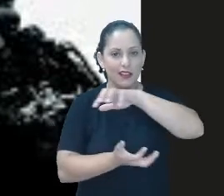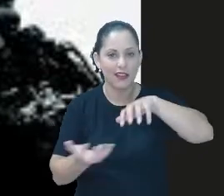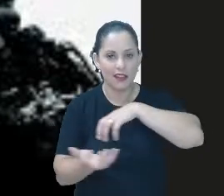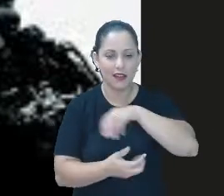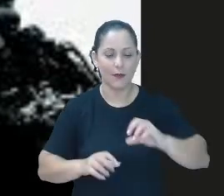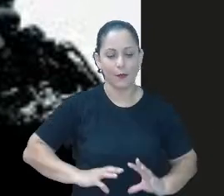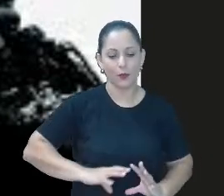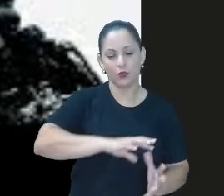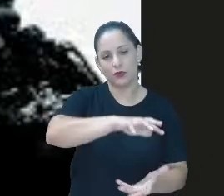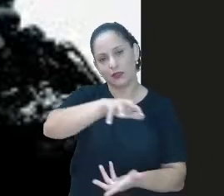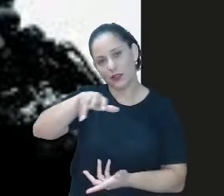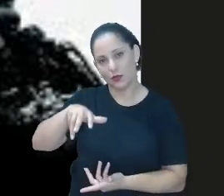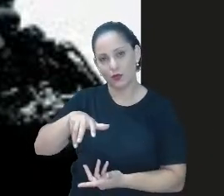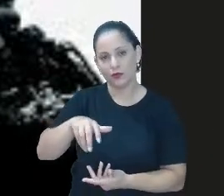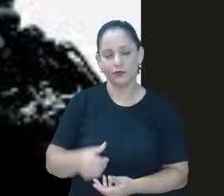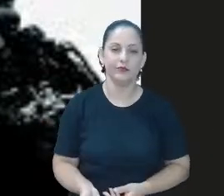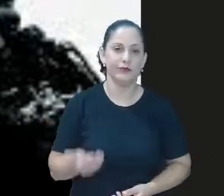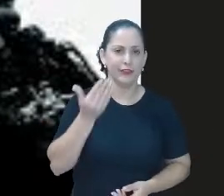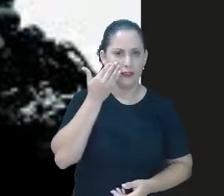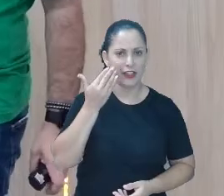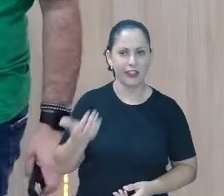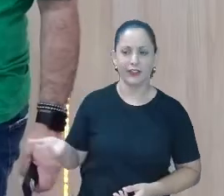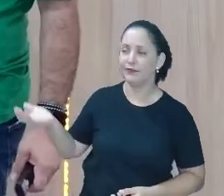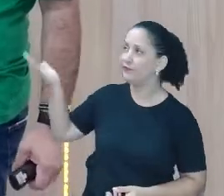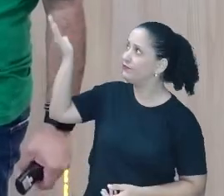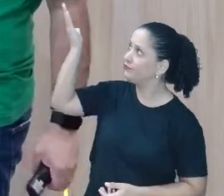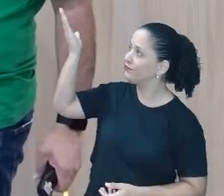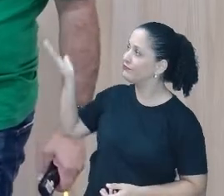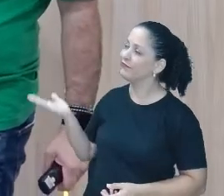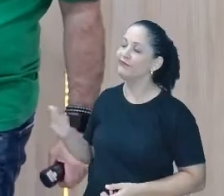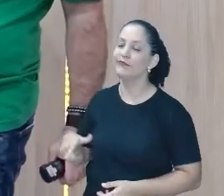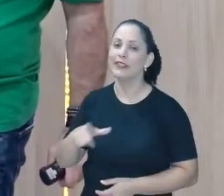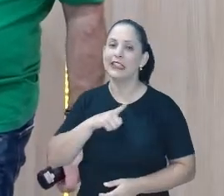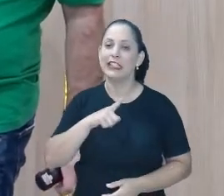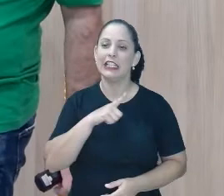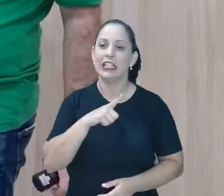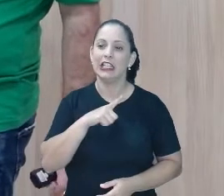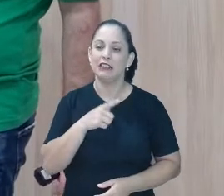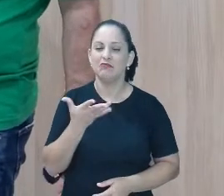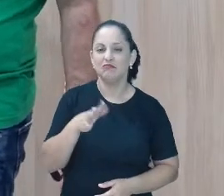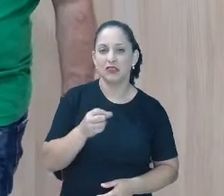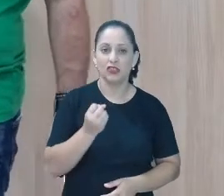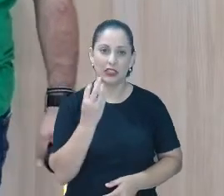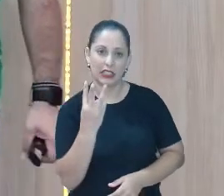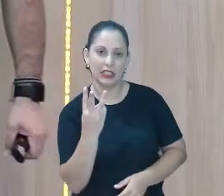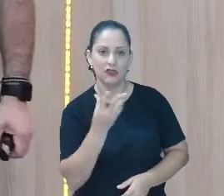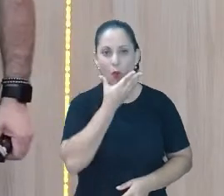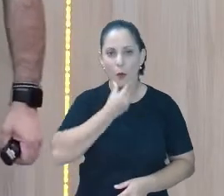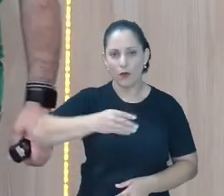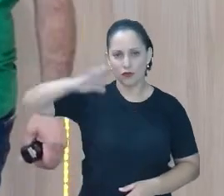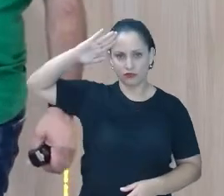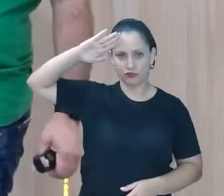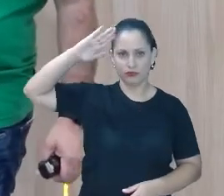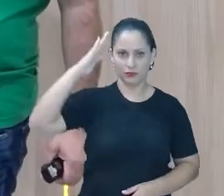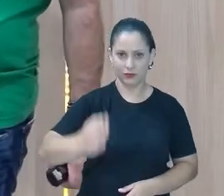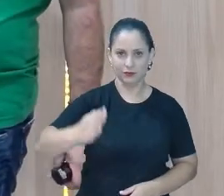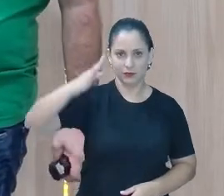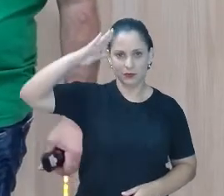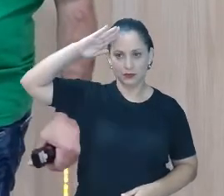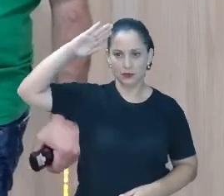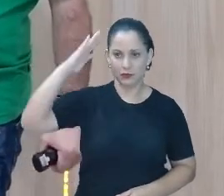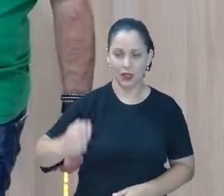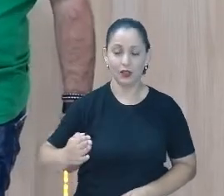vemos, né, vocês podem observar, nós temos aqui algo em torno de 3 soldados, né, que